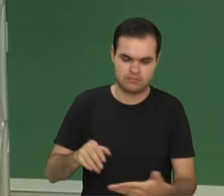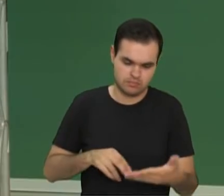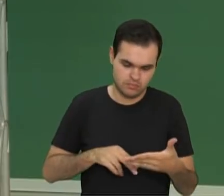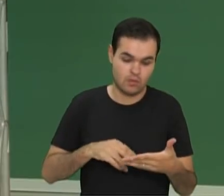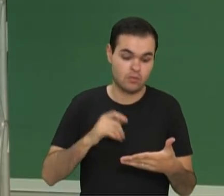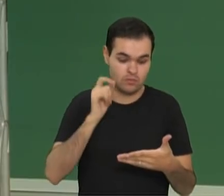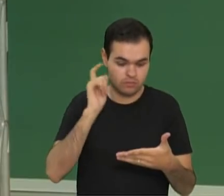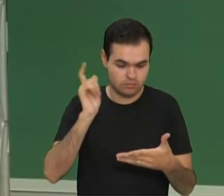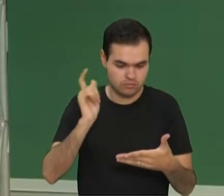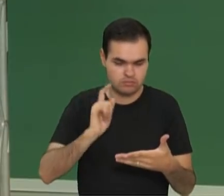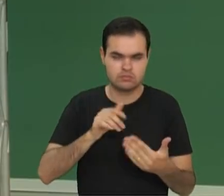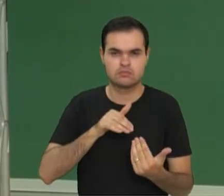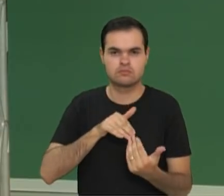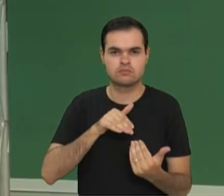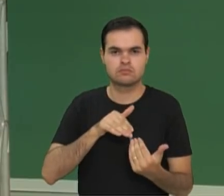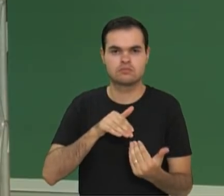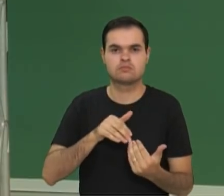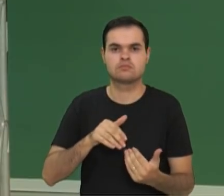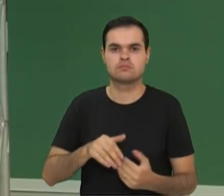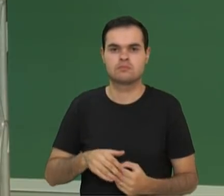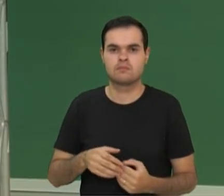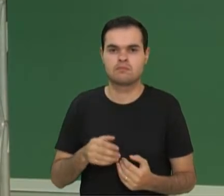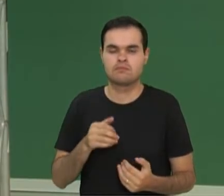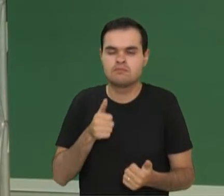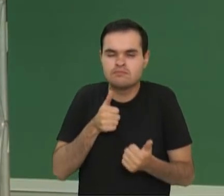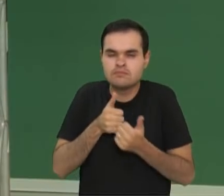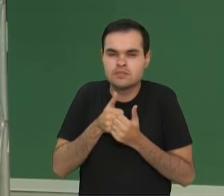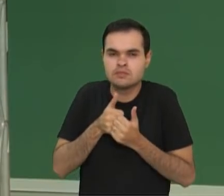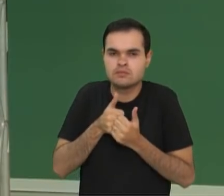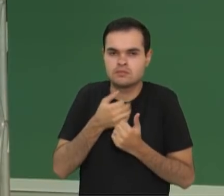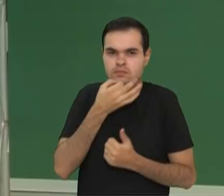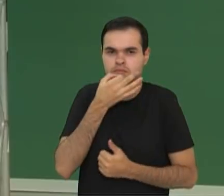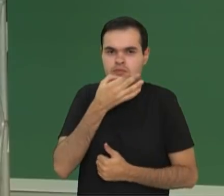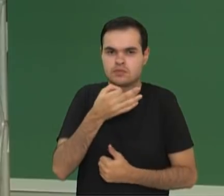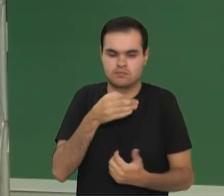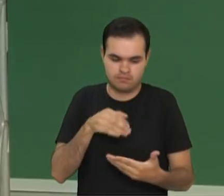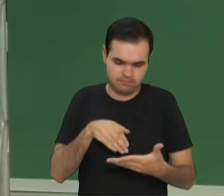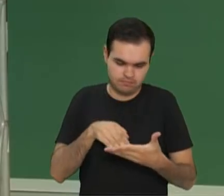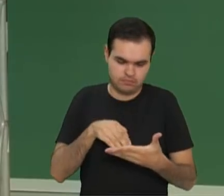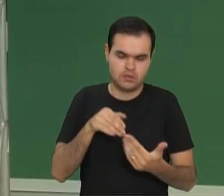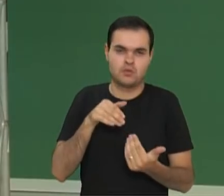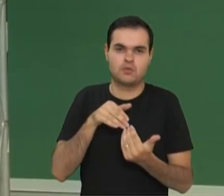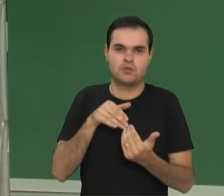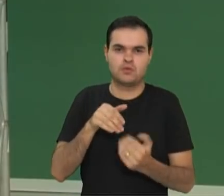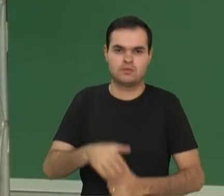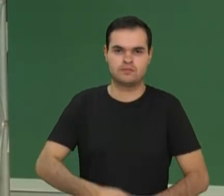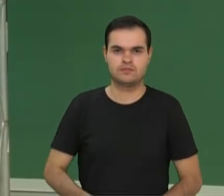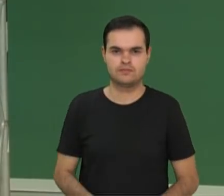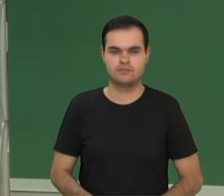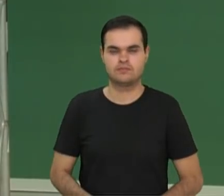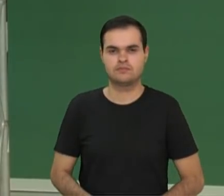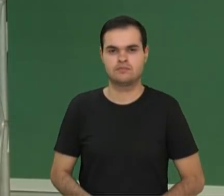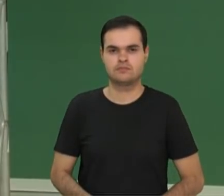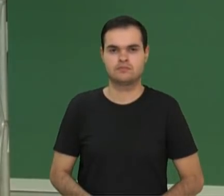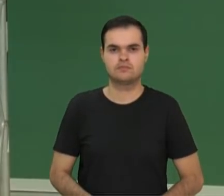justamente com isso, trazer o leitor para perto da opinião, fazer o leitor concordar.